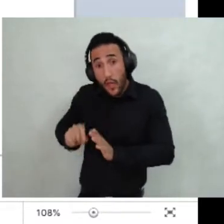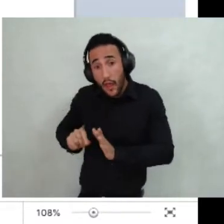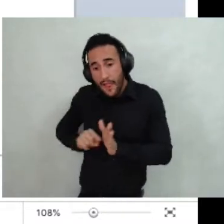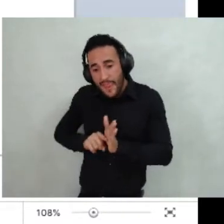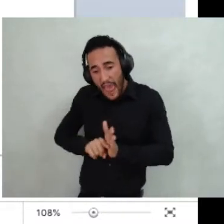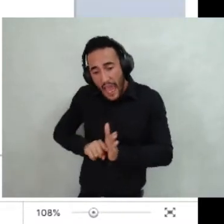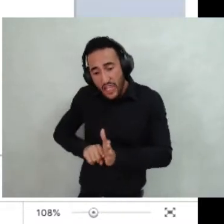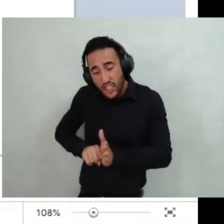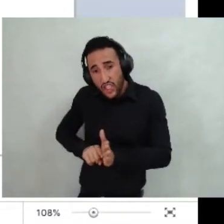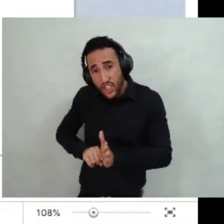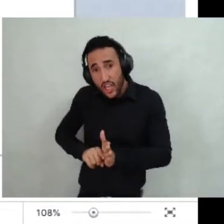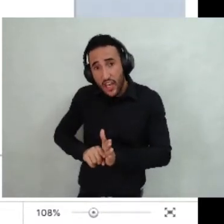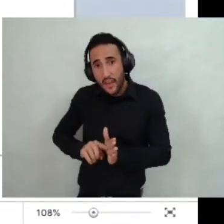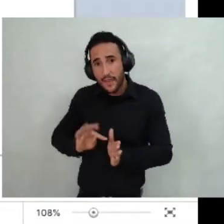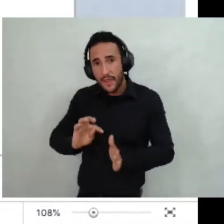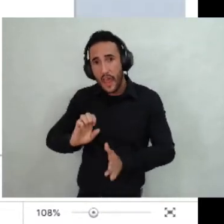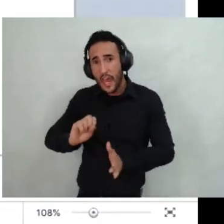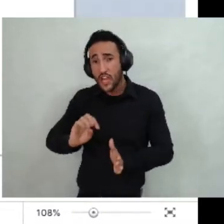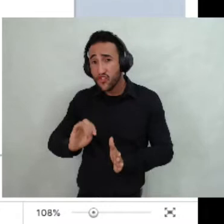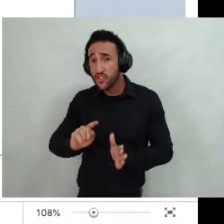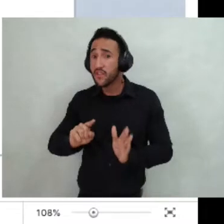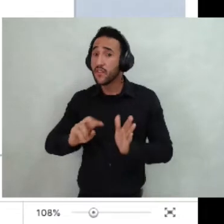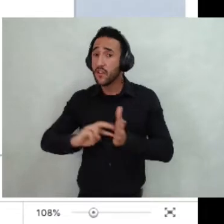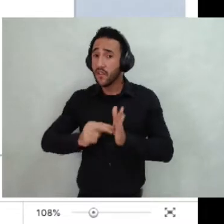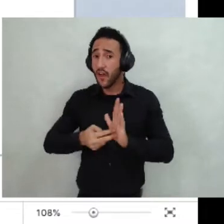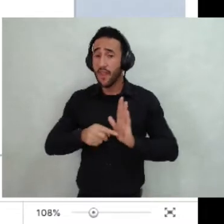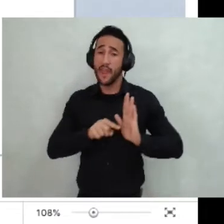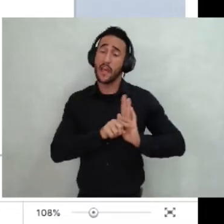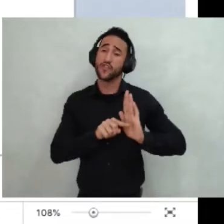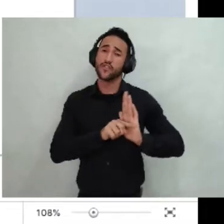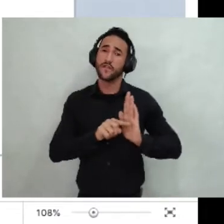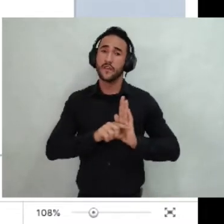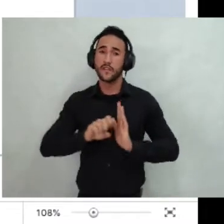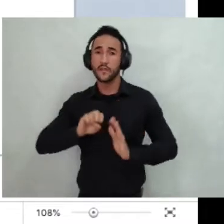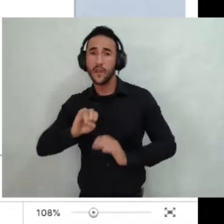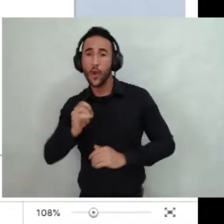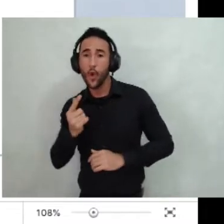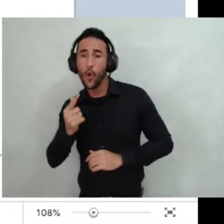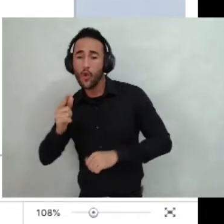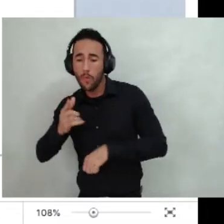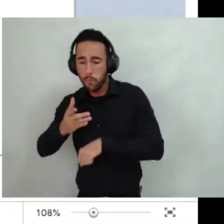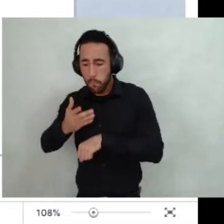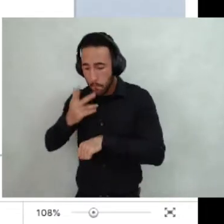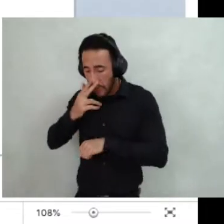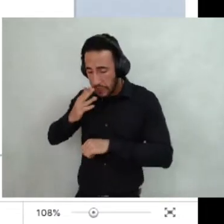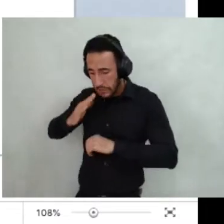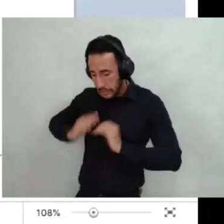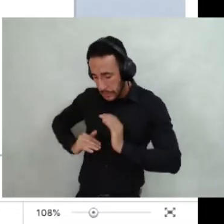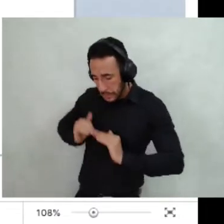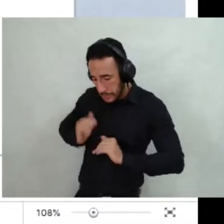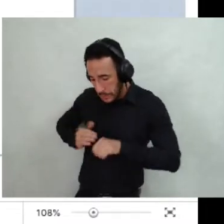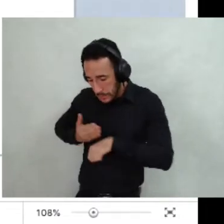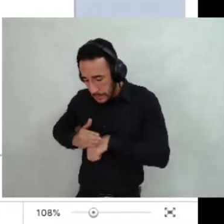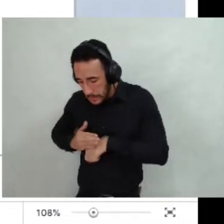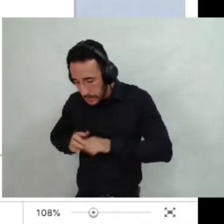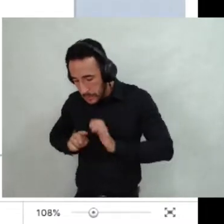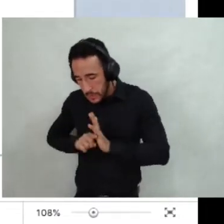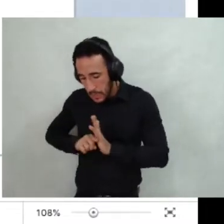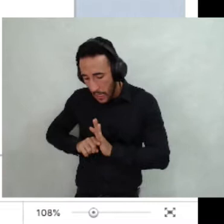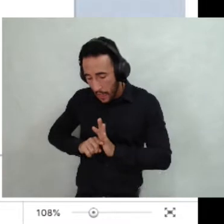Então vejam que até o cutoff entre os ensaios é diferente. E essas mesmas amostras,